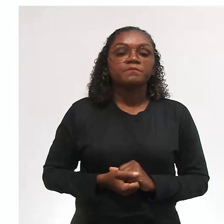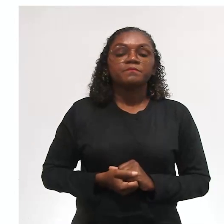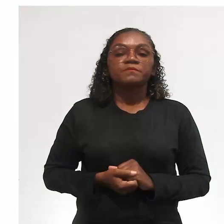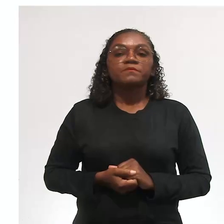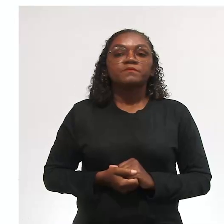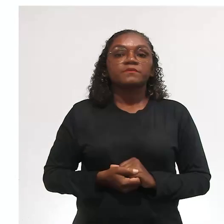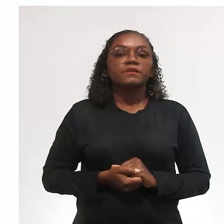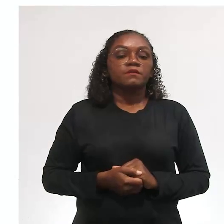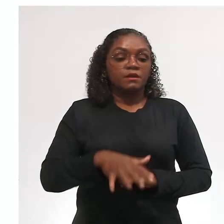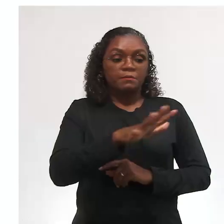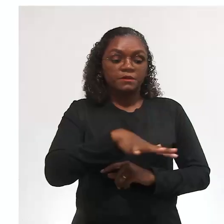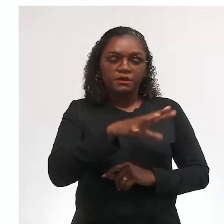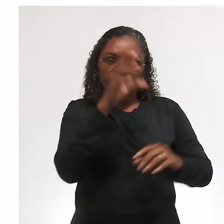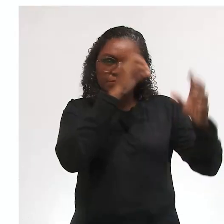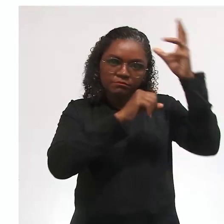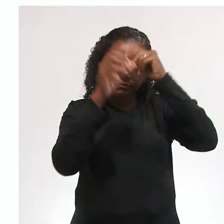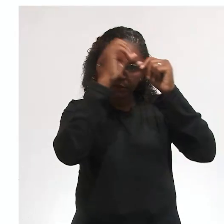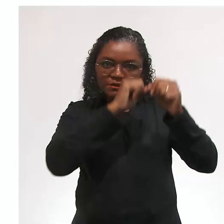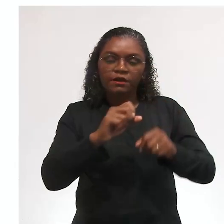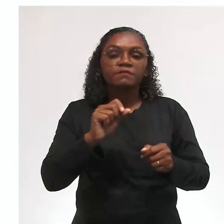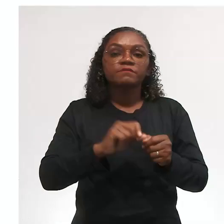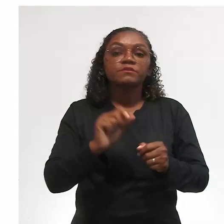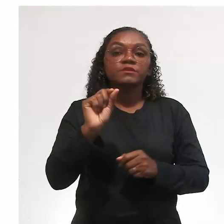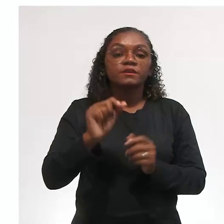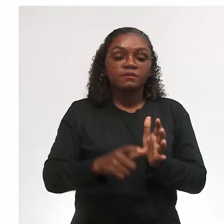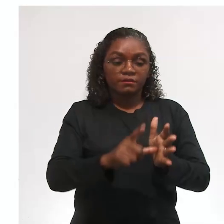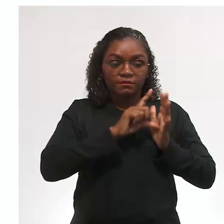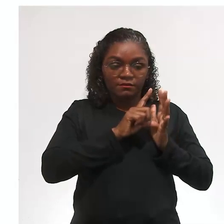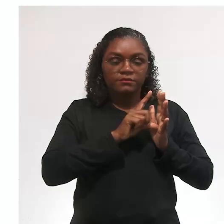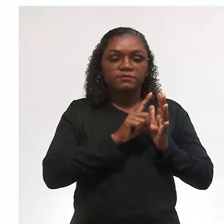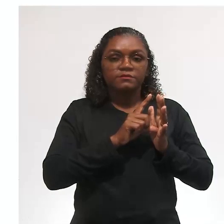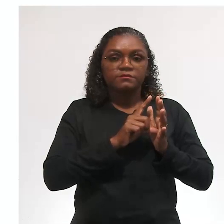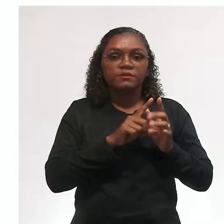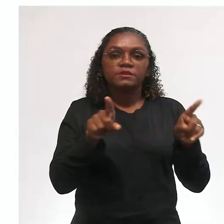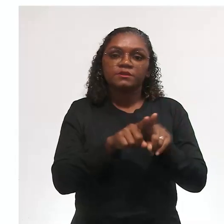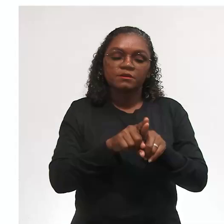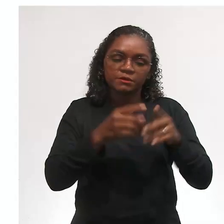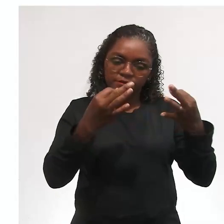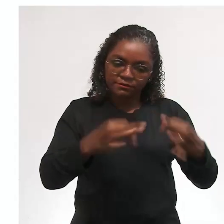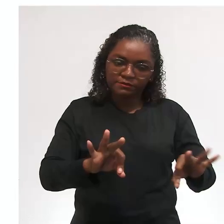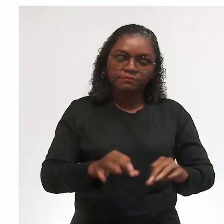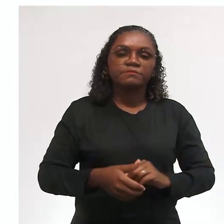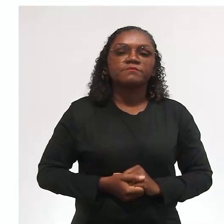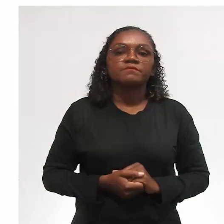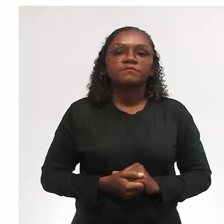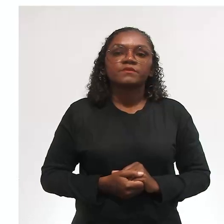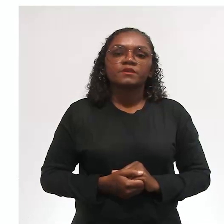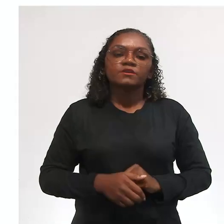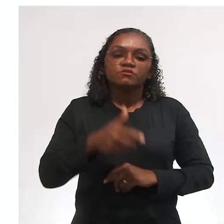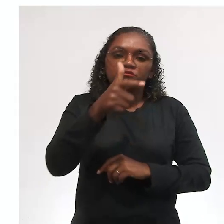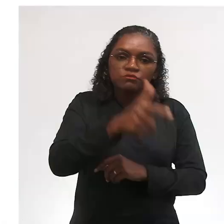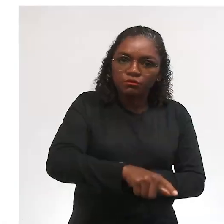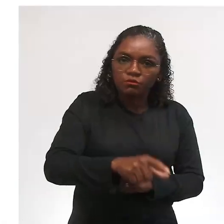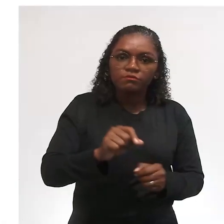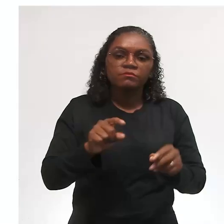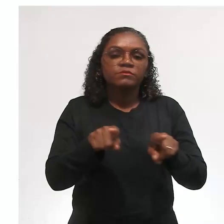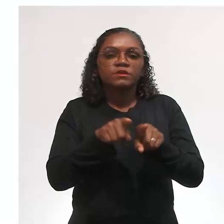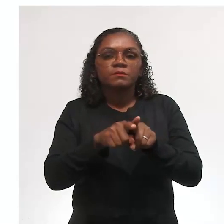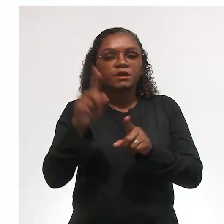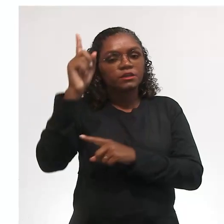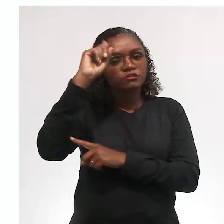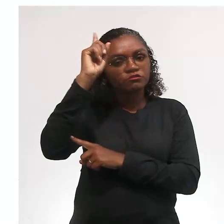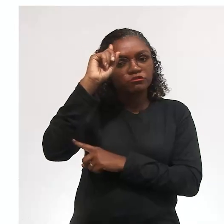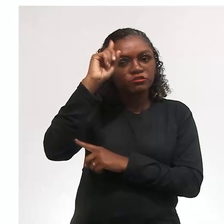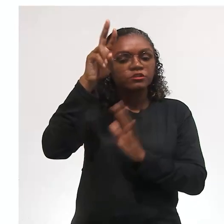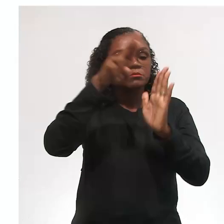estruturar ambientes de aprendizagem previsíveis e eficazes. O uso de reforços, rotinas e regras claras cria